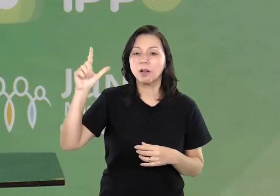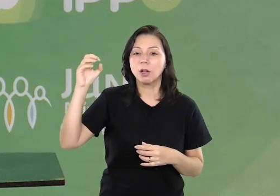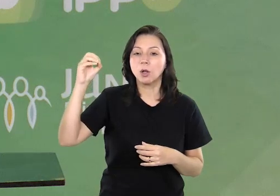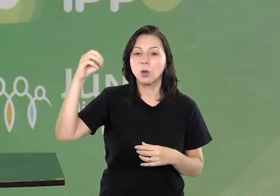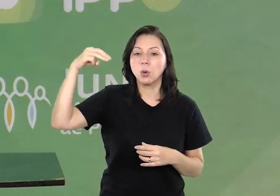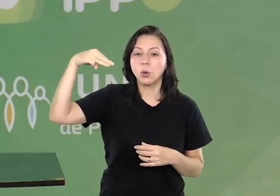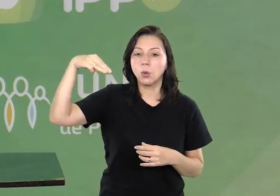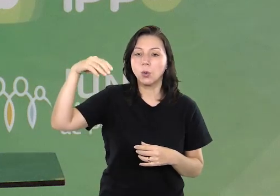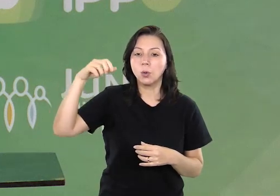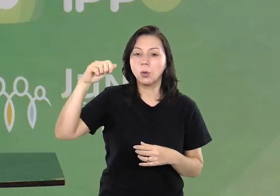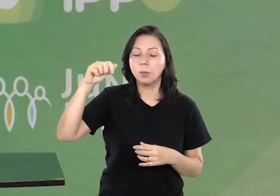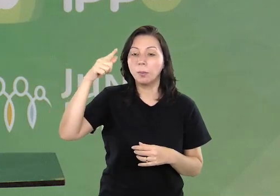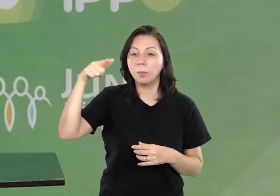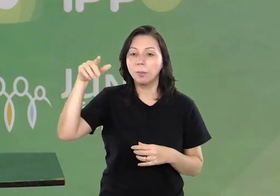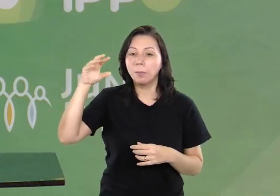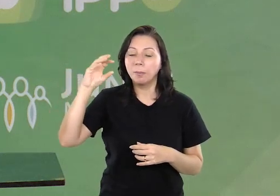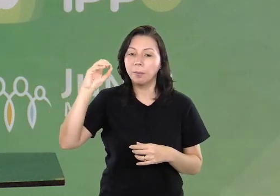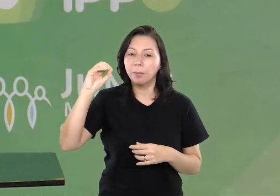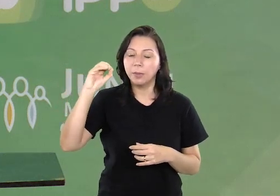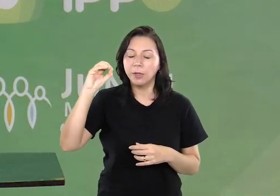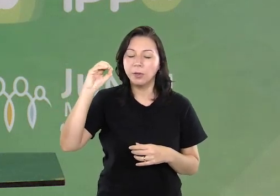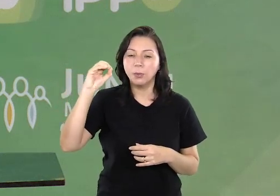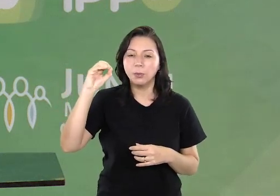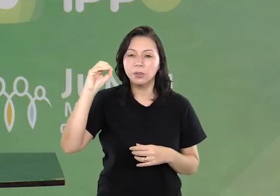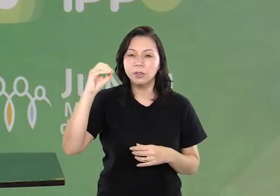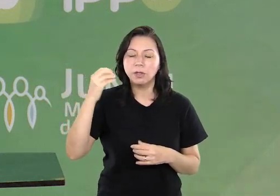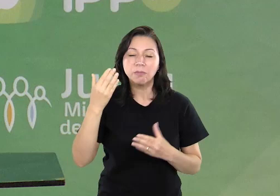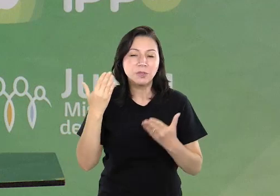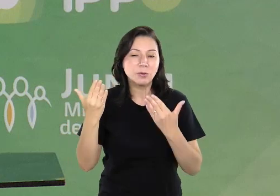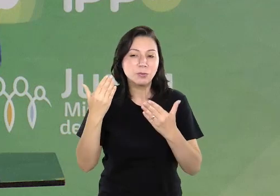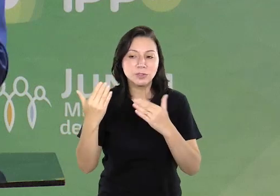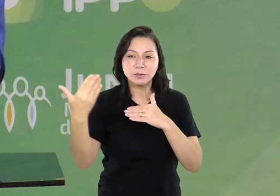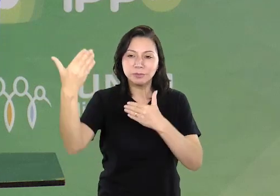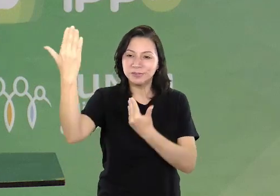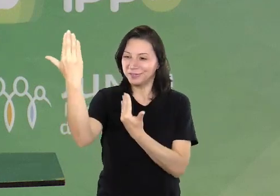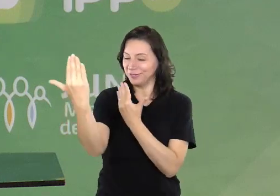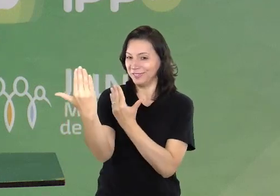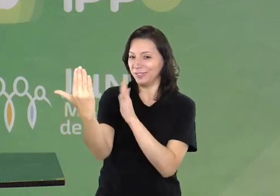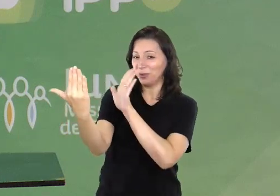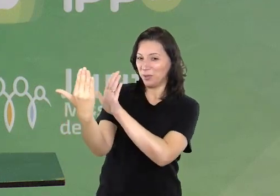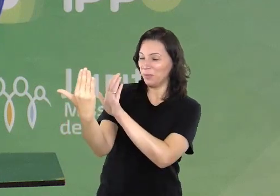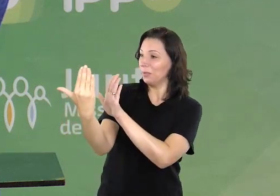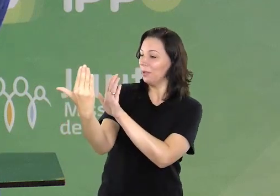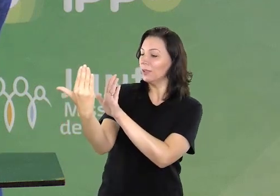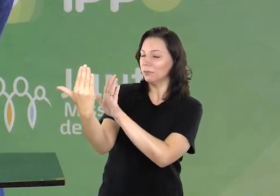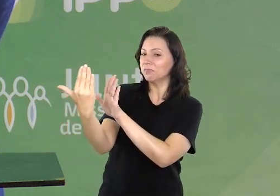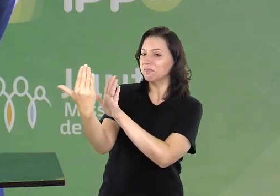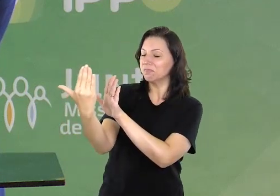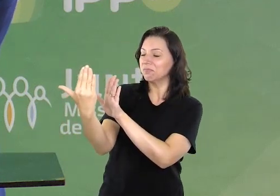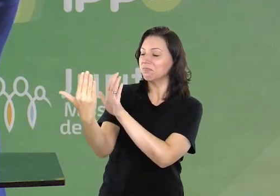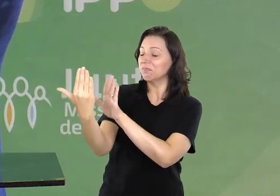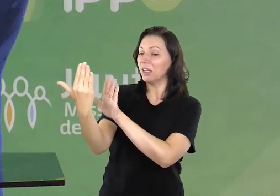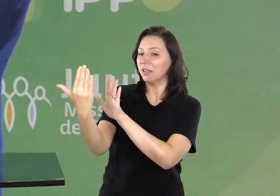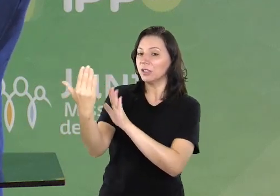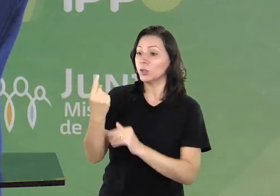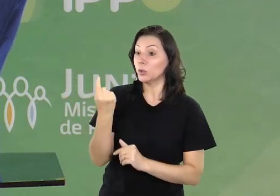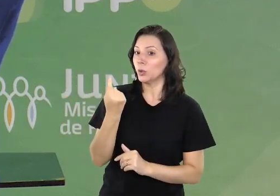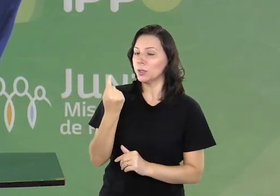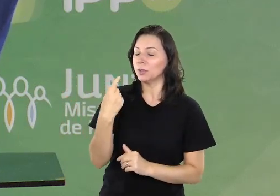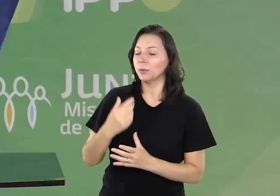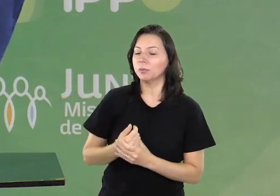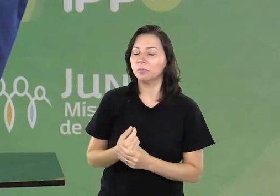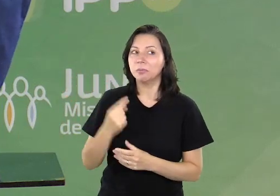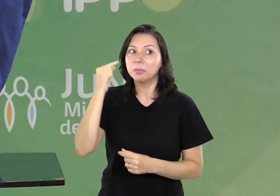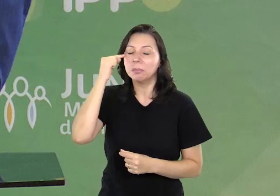solióquio uma conversa de Antônio e ele está dizendo para ele mesmo eu te